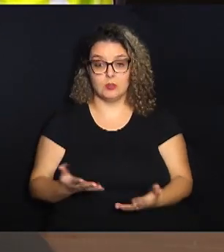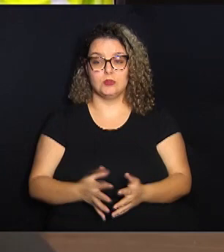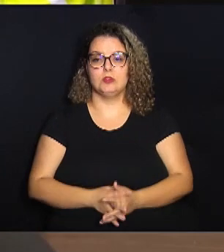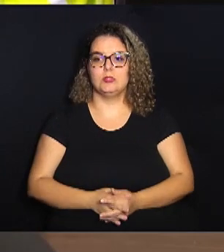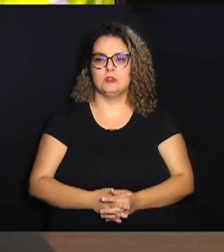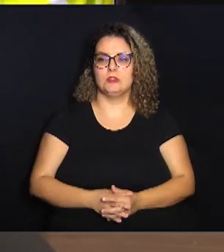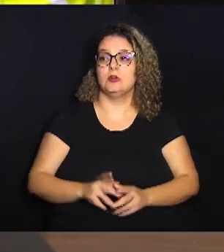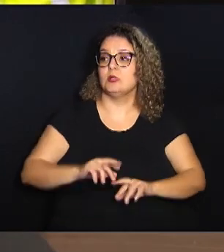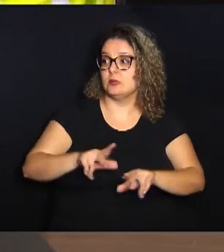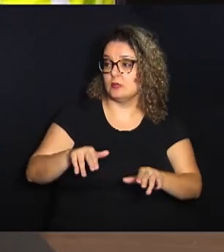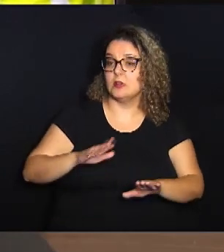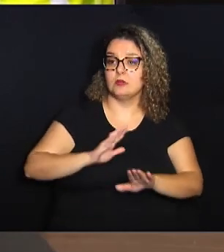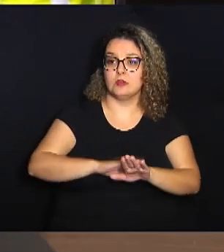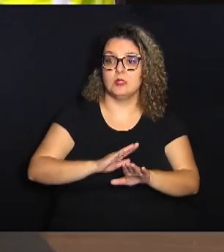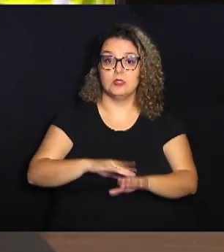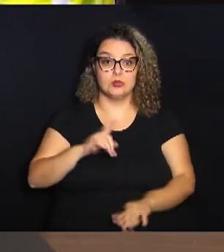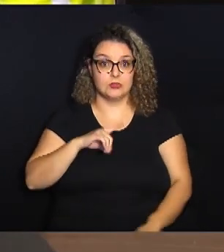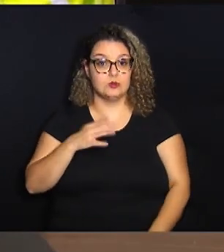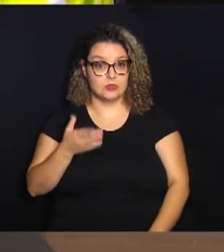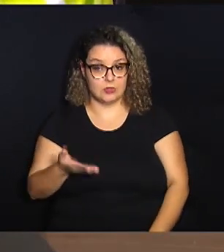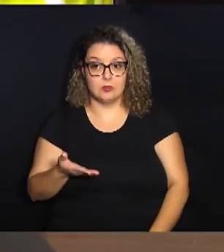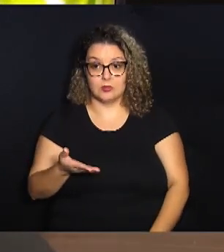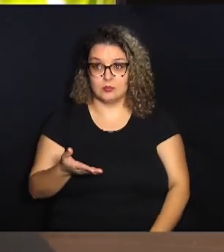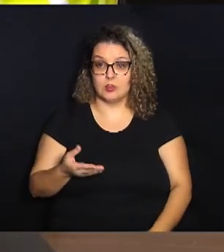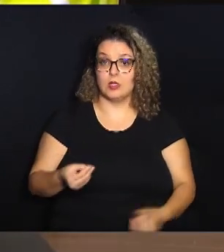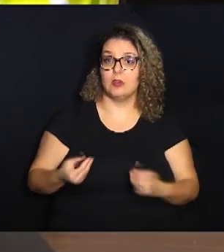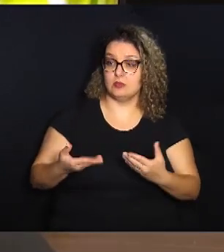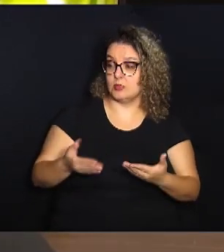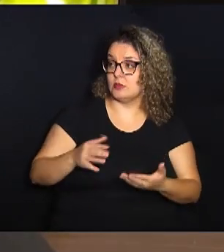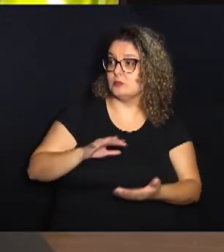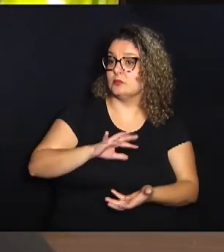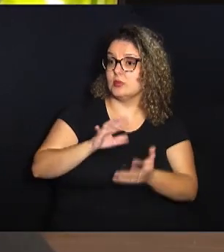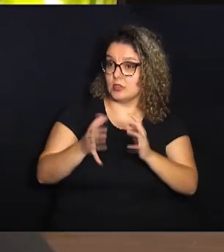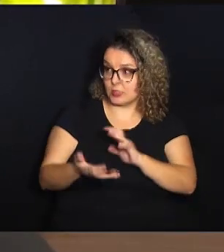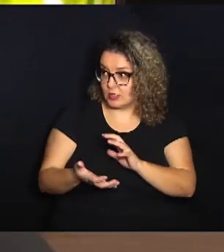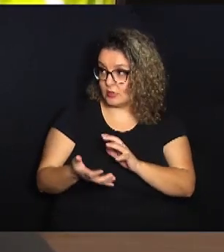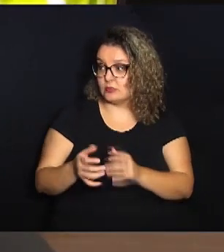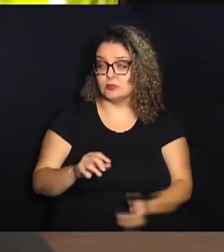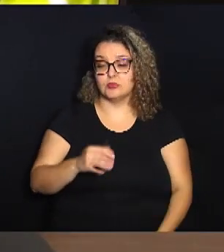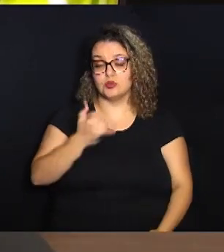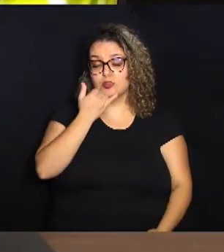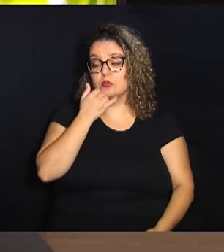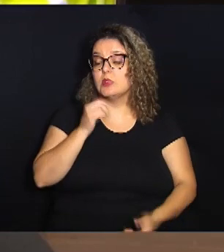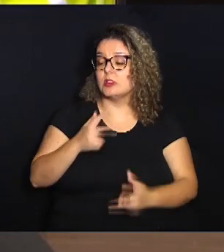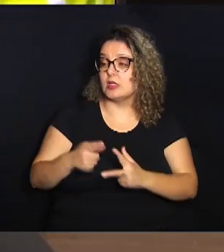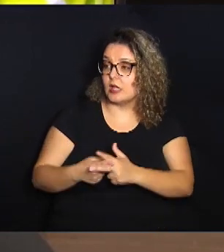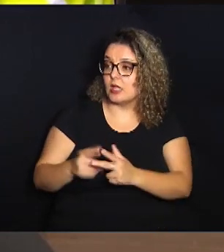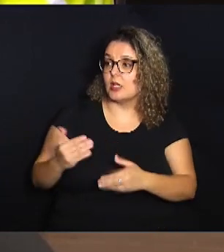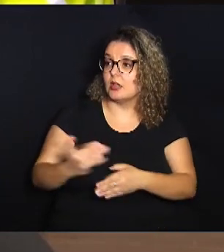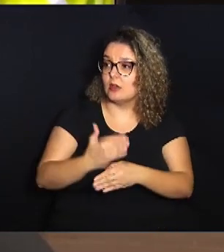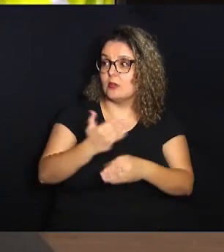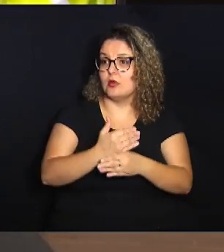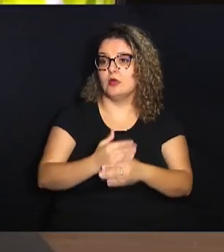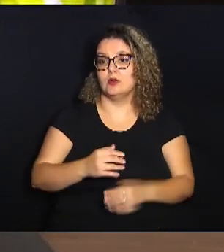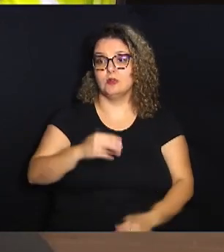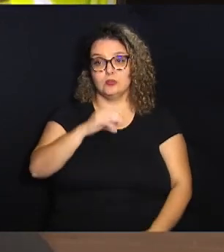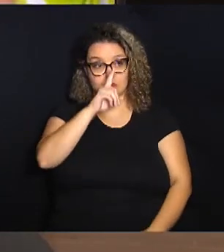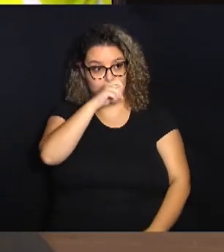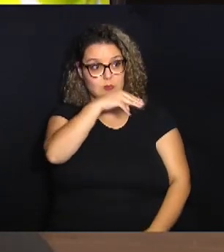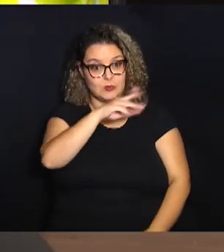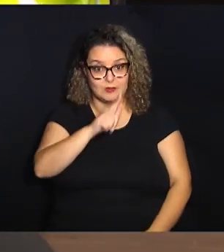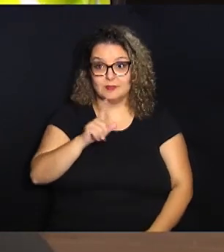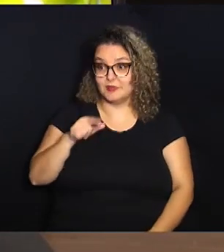às várias ações, tivemos aí a entrega da reforma do Hospital Mário Gatti. Também me fala sobre, é um